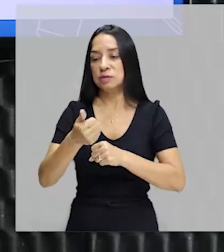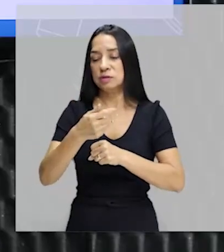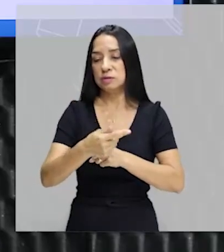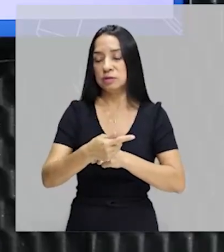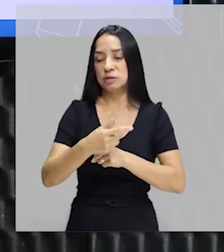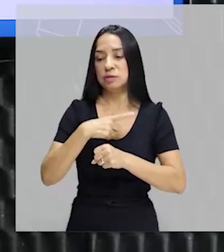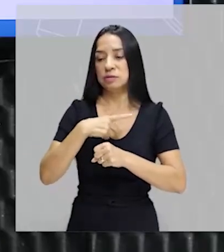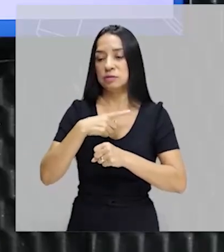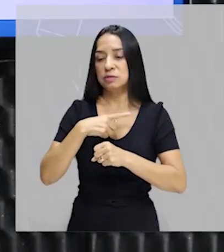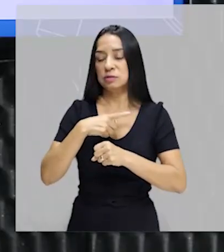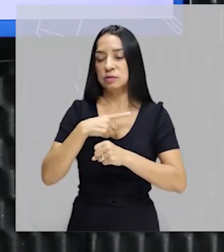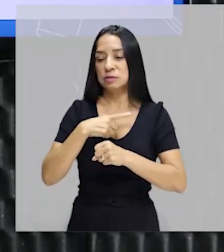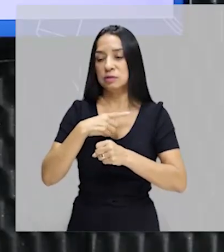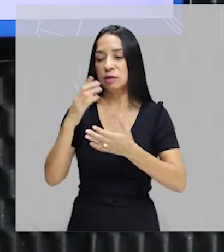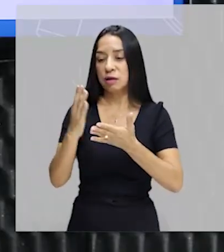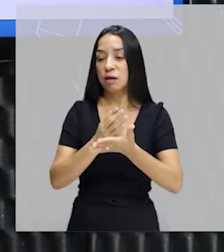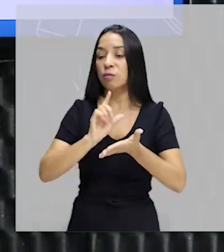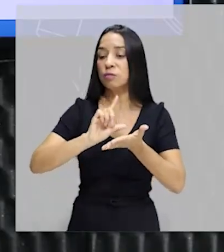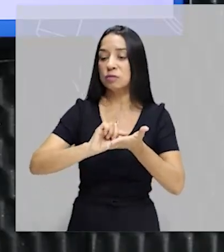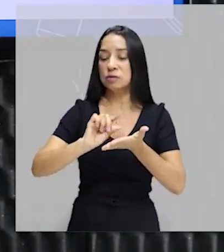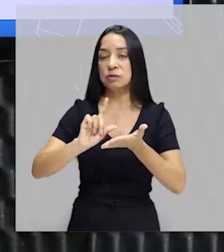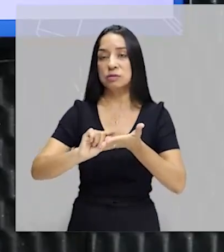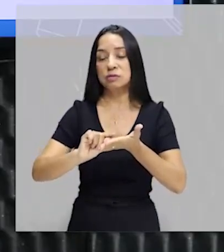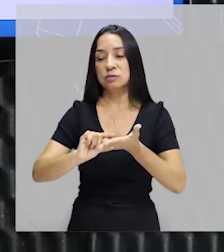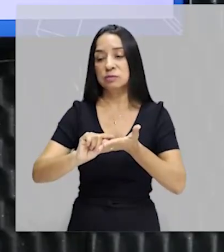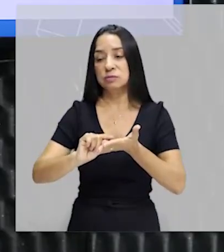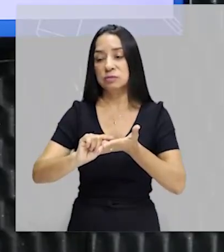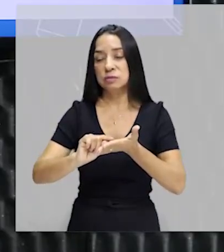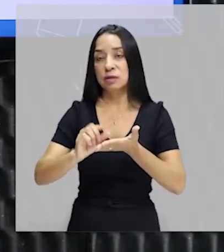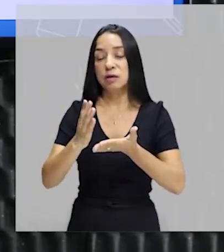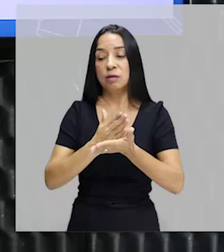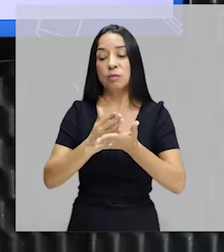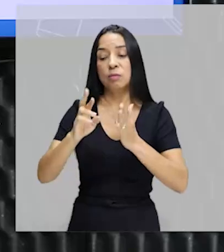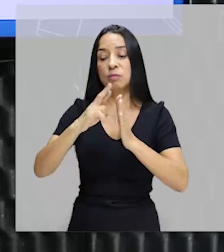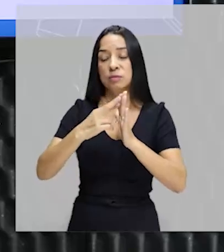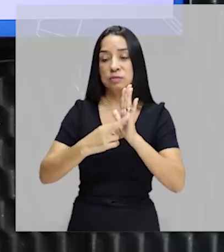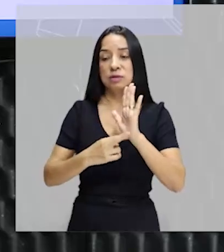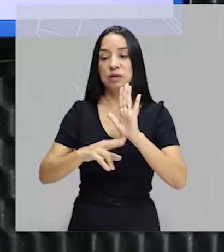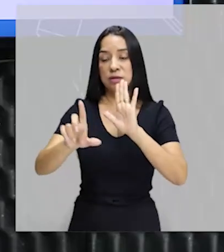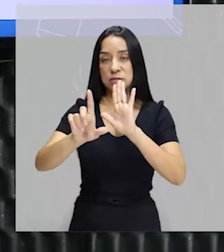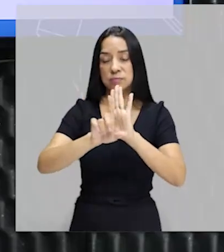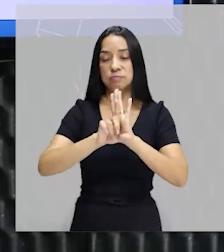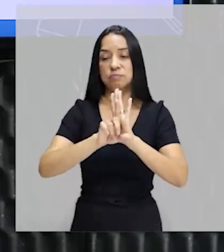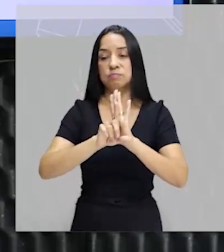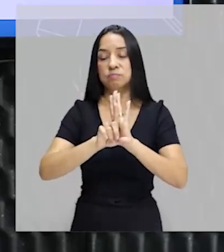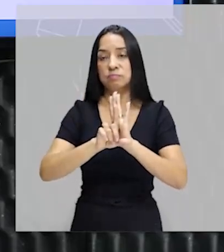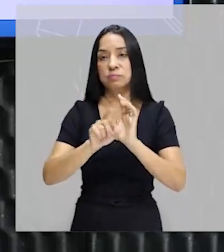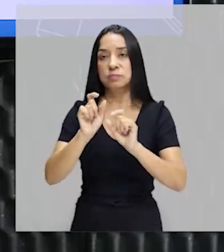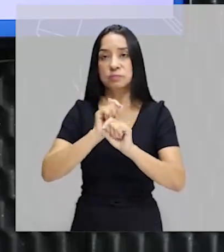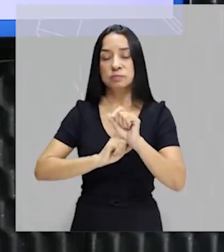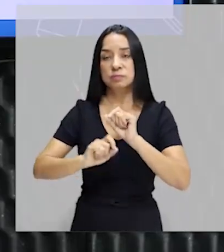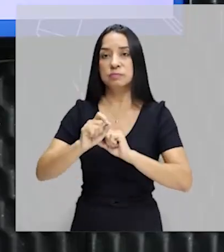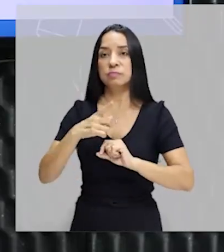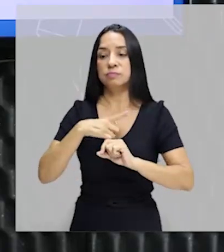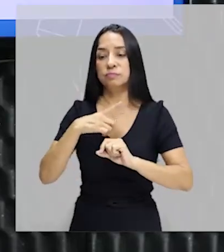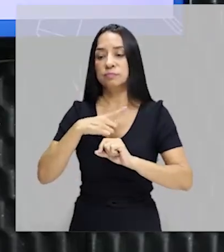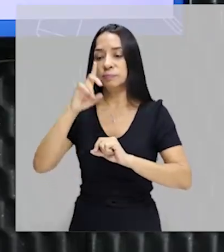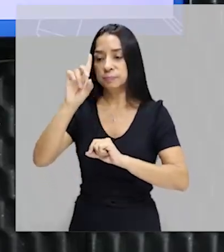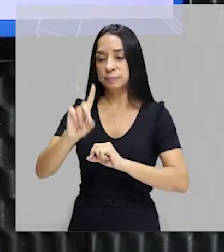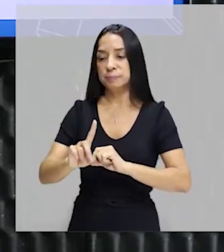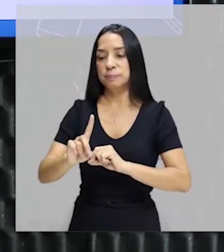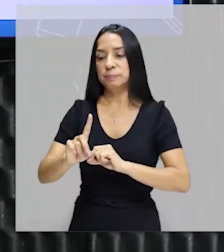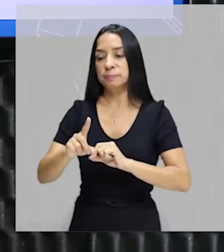trazer alguns artigos, algumas normas, algumas leis, que vão, inclusive, ter